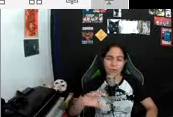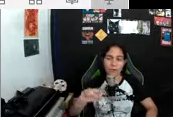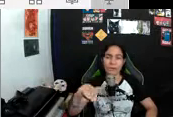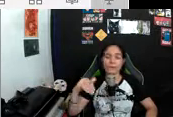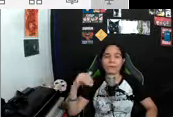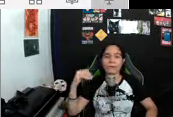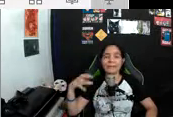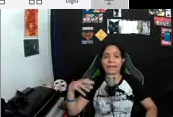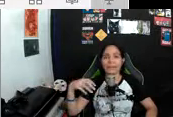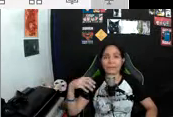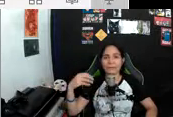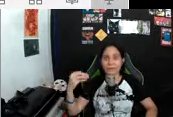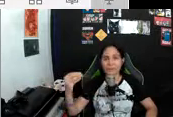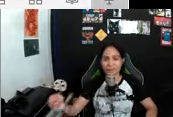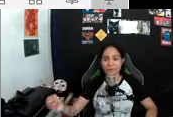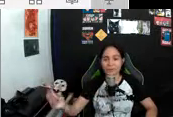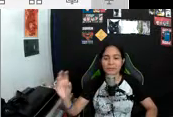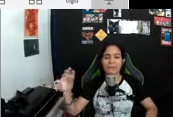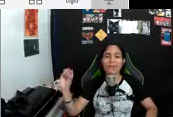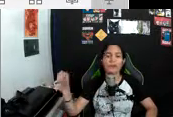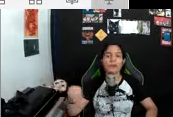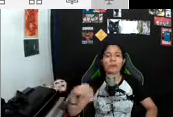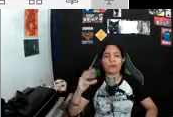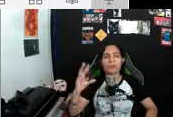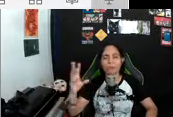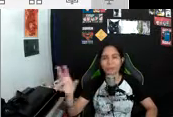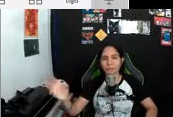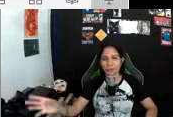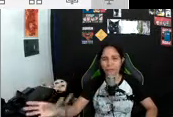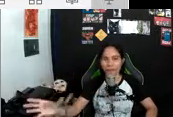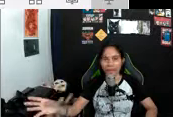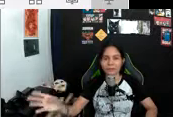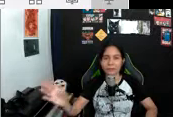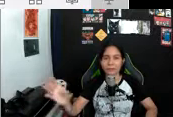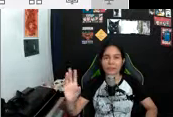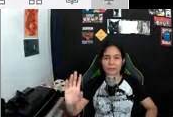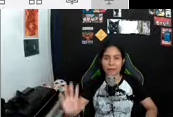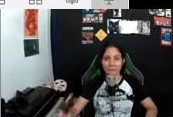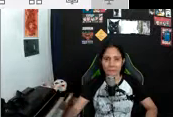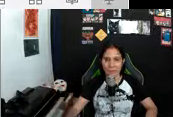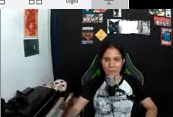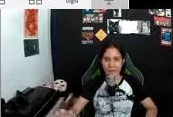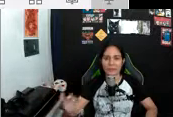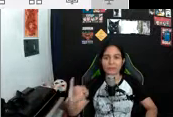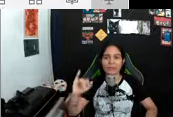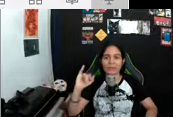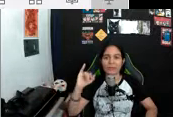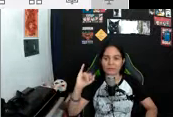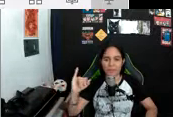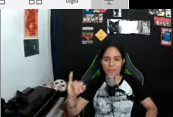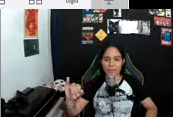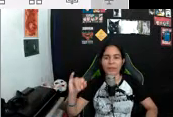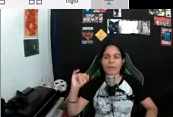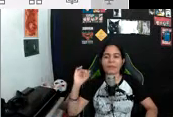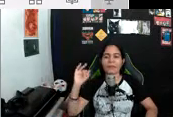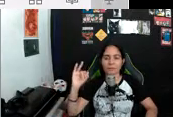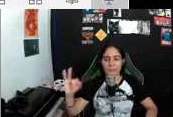enfermeiros. Então, quando se fala da enfermagem, você está falando de todos os profissionais da enfermagem.